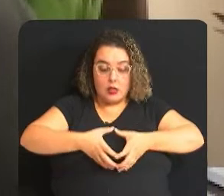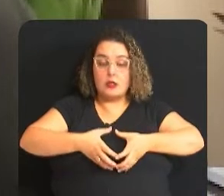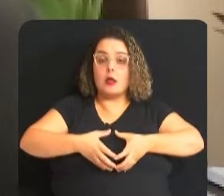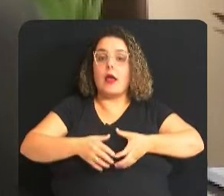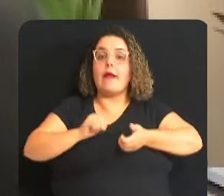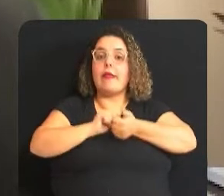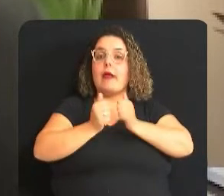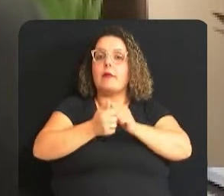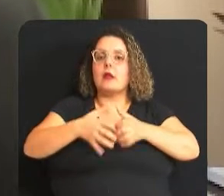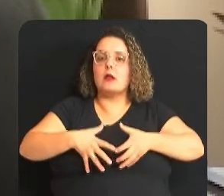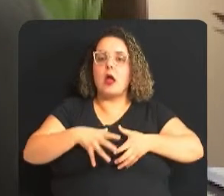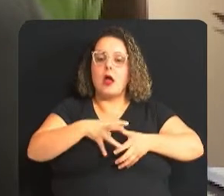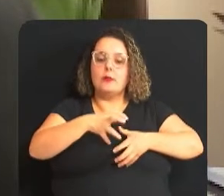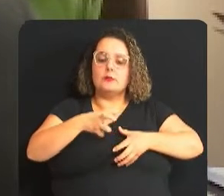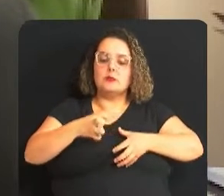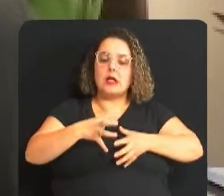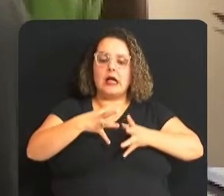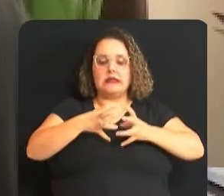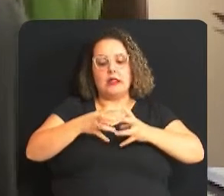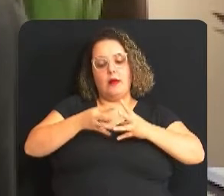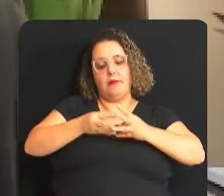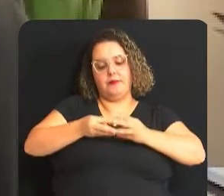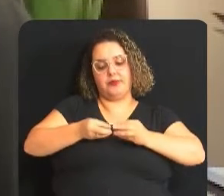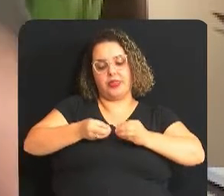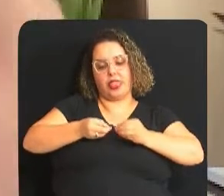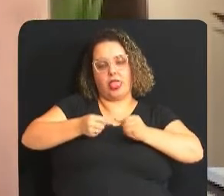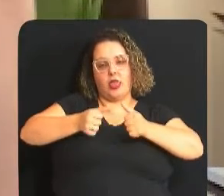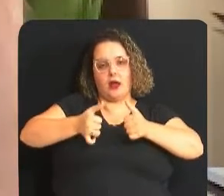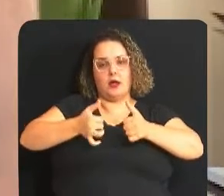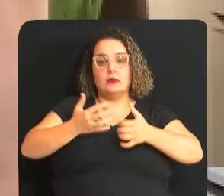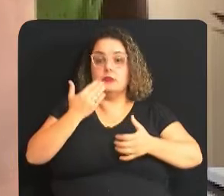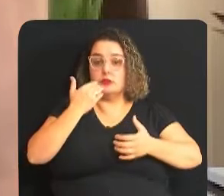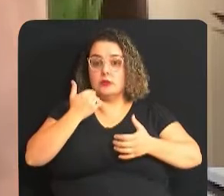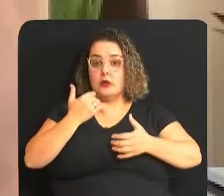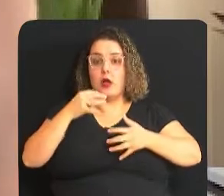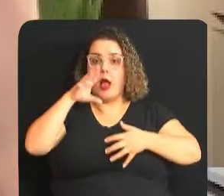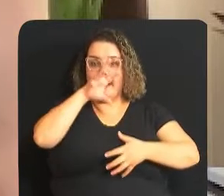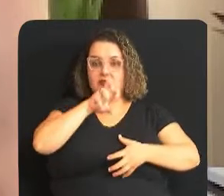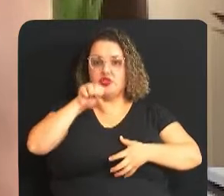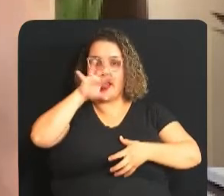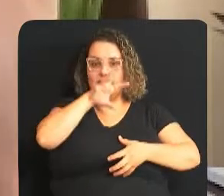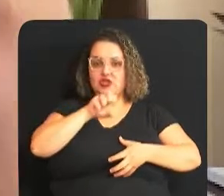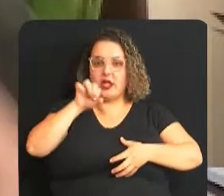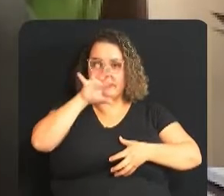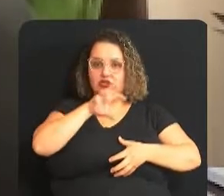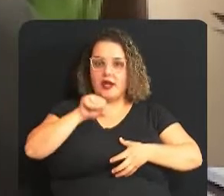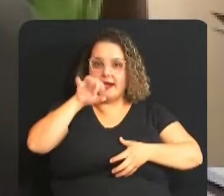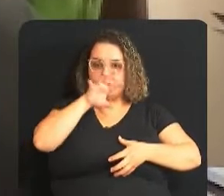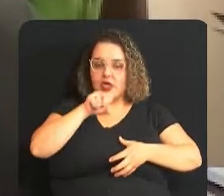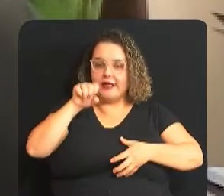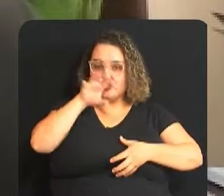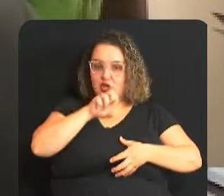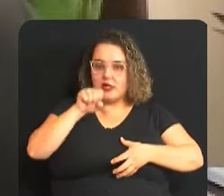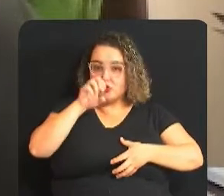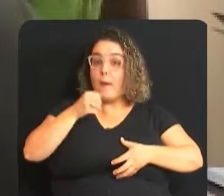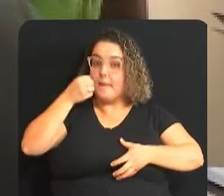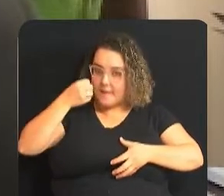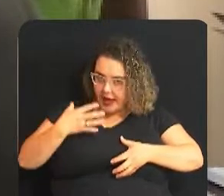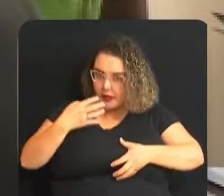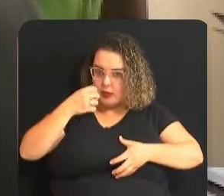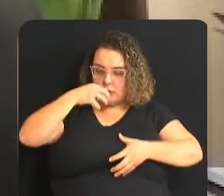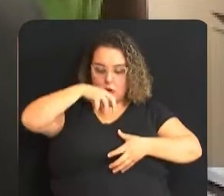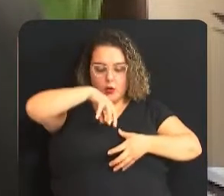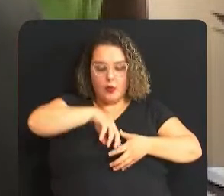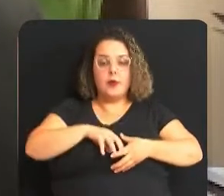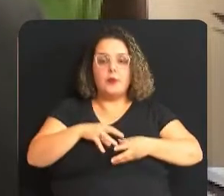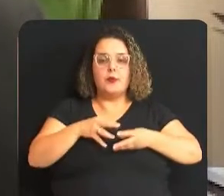a corroer, a derreter os alimentos que foram bem mastigados. Então, mastigue bem. Chegou no estômago, o estômago